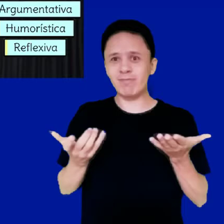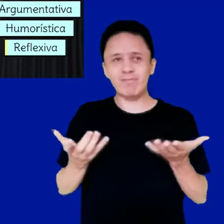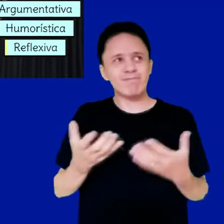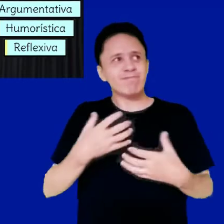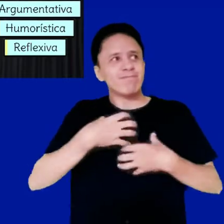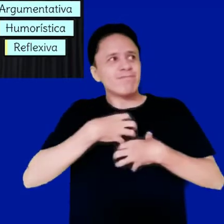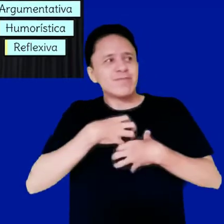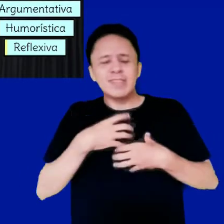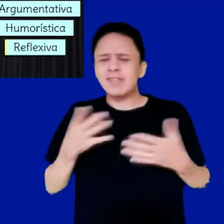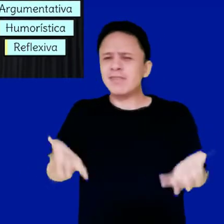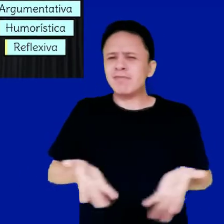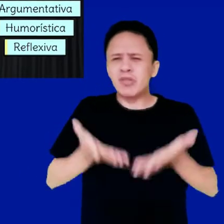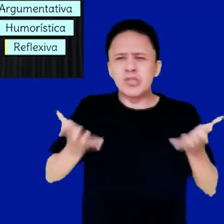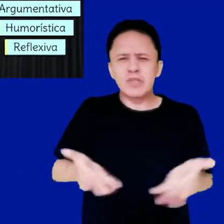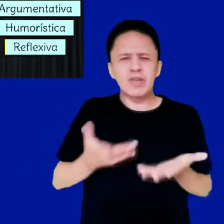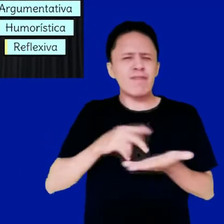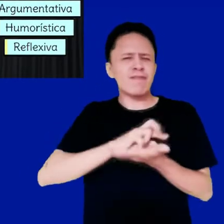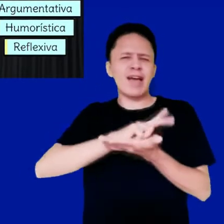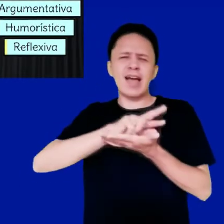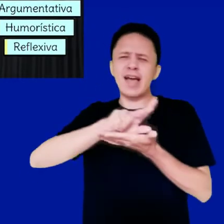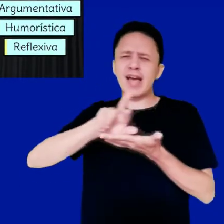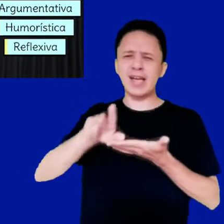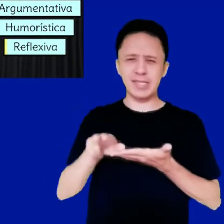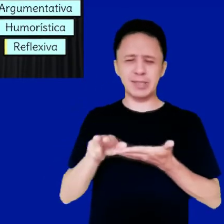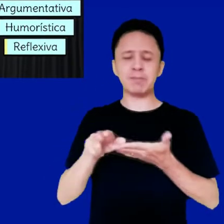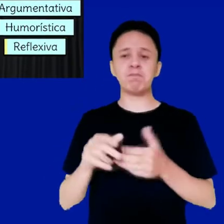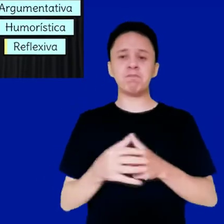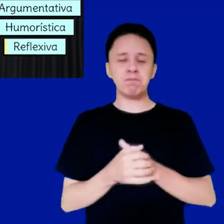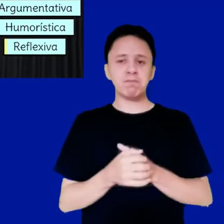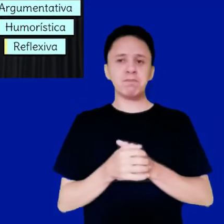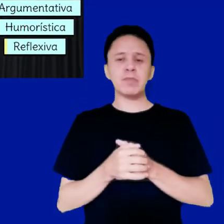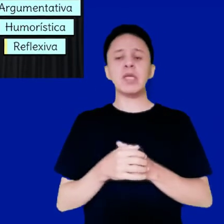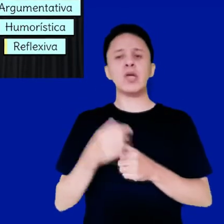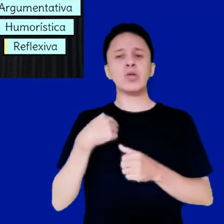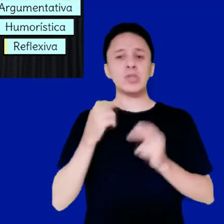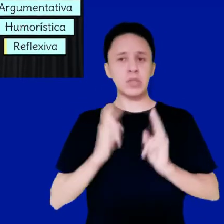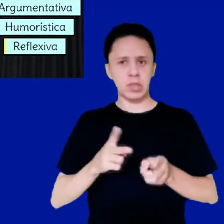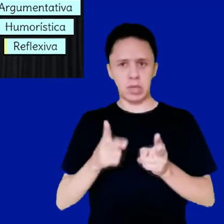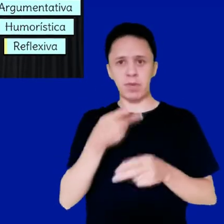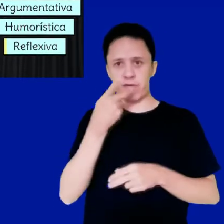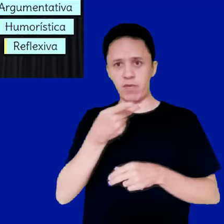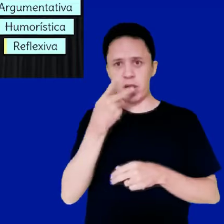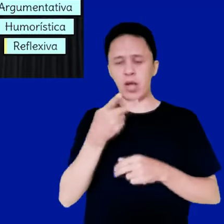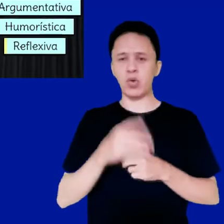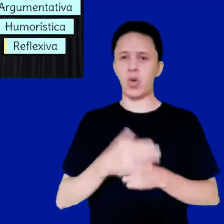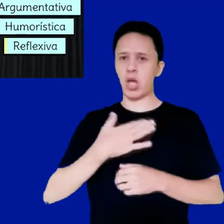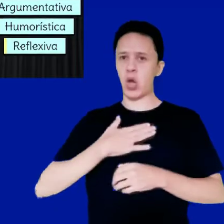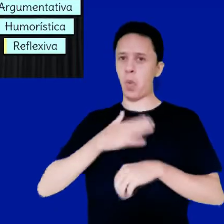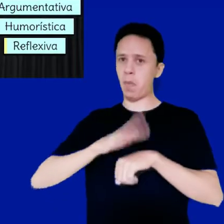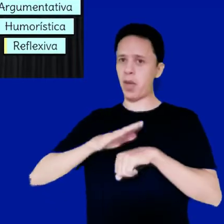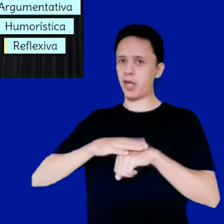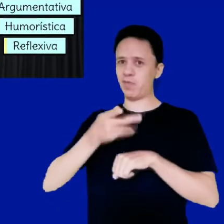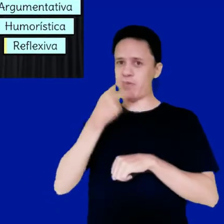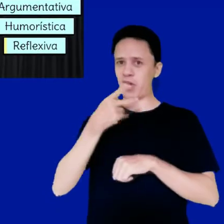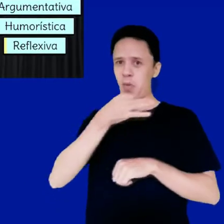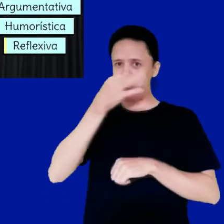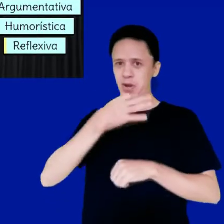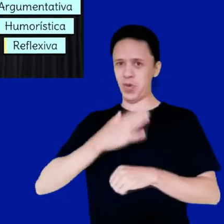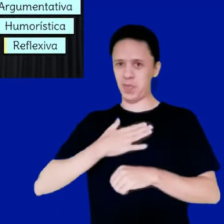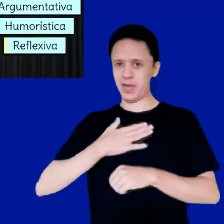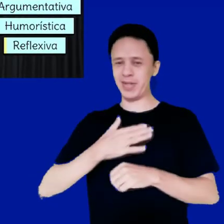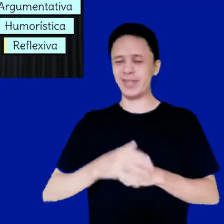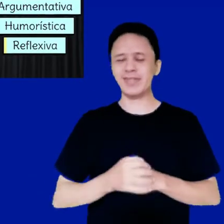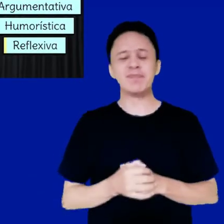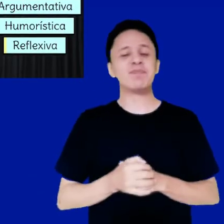as motivações para se escrever uma crônica são as mais diversas e as maneiras de se fazer isso também. Então, eu costumo dizer, aí